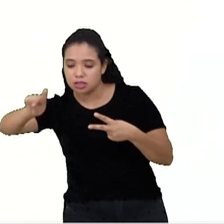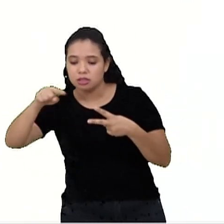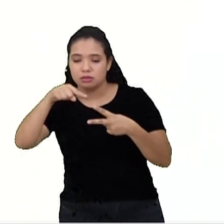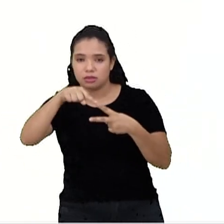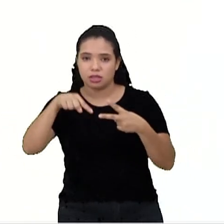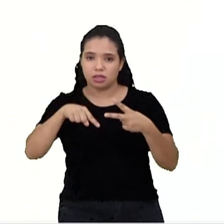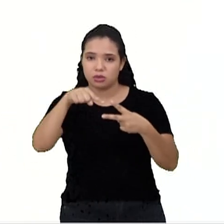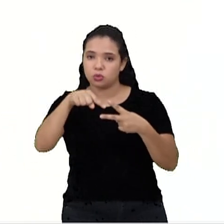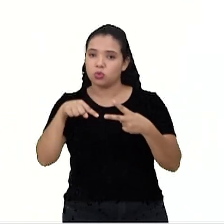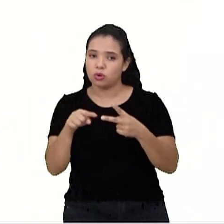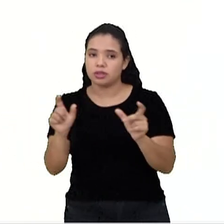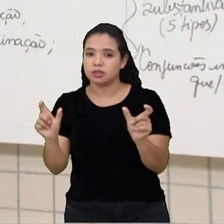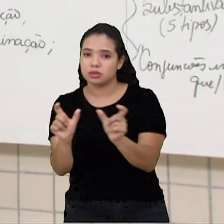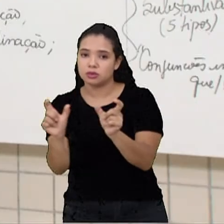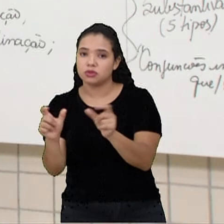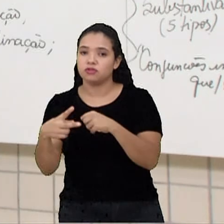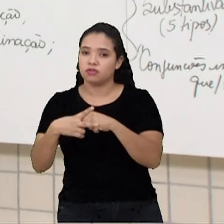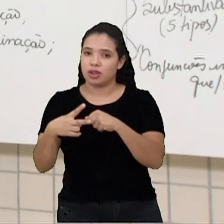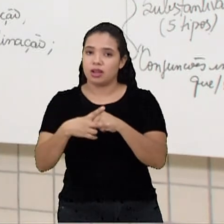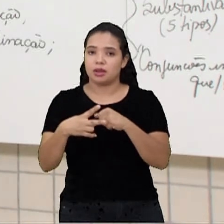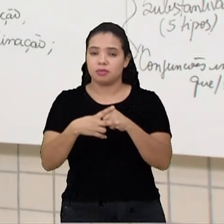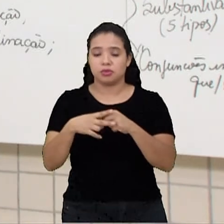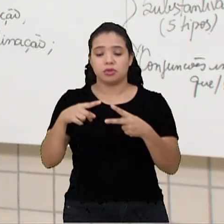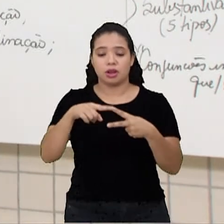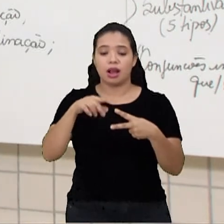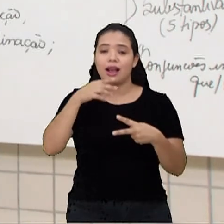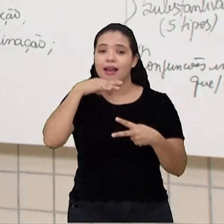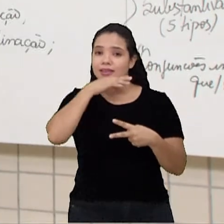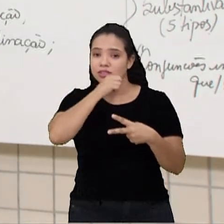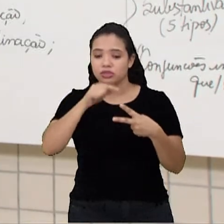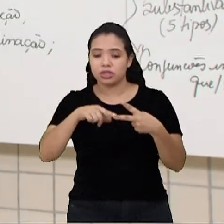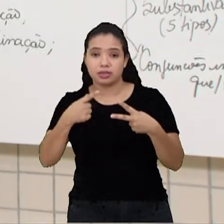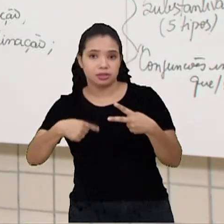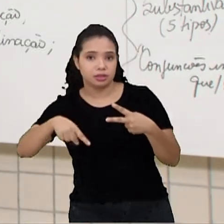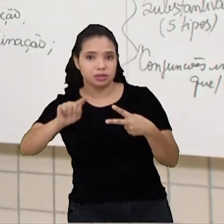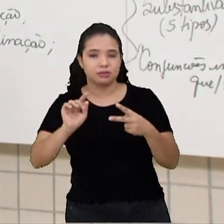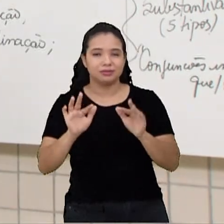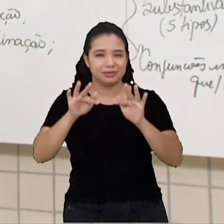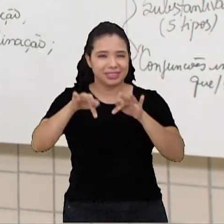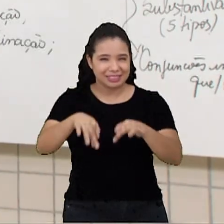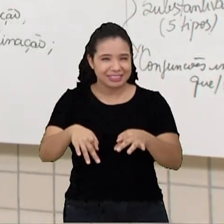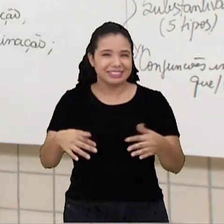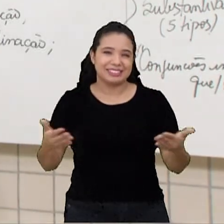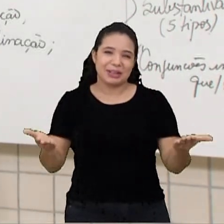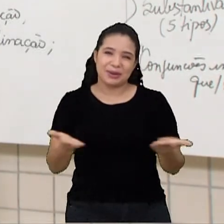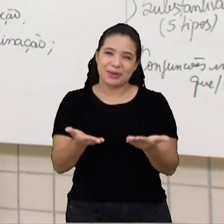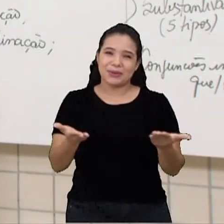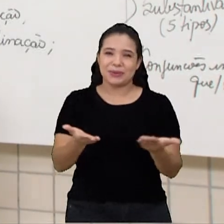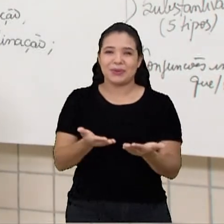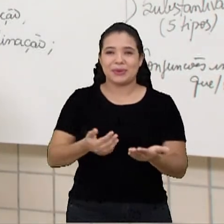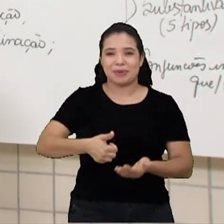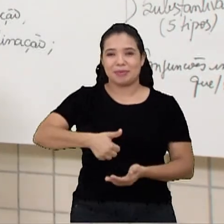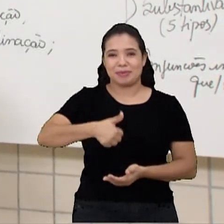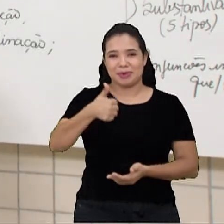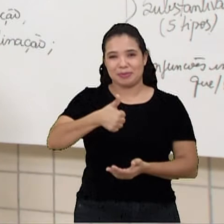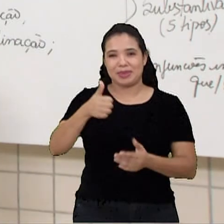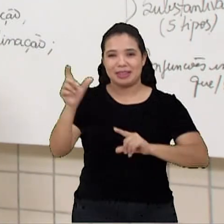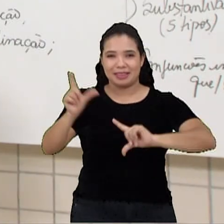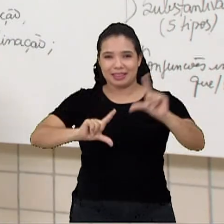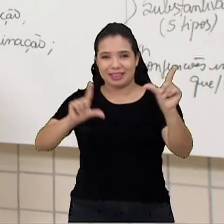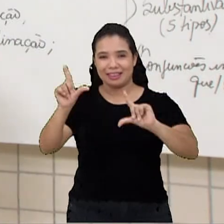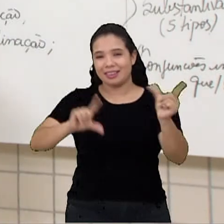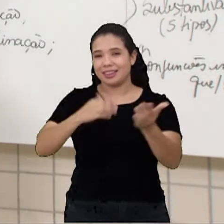duas orações, dois verbos, achar e ir. Finalizamos nossa primeira teleaula de